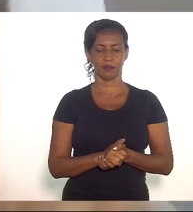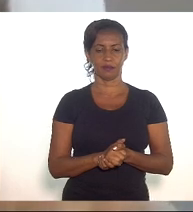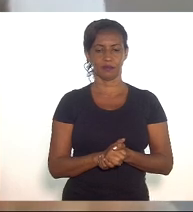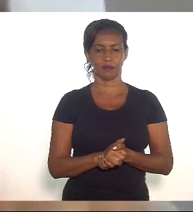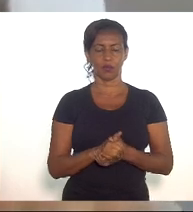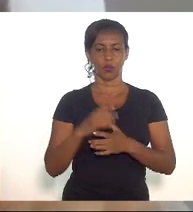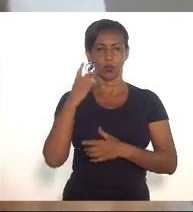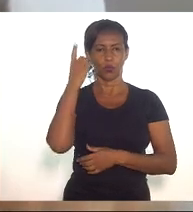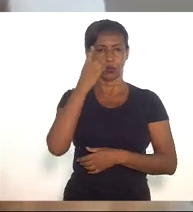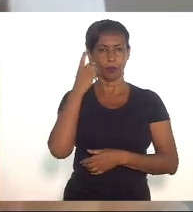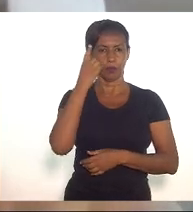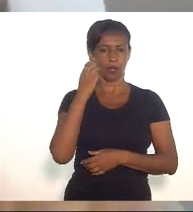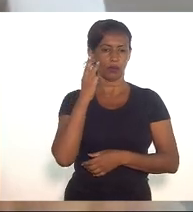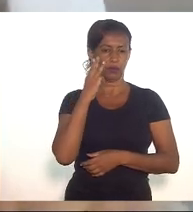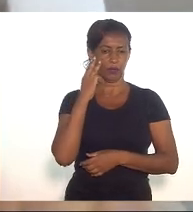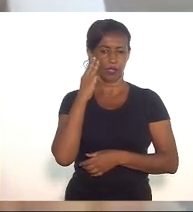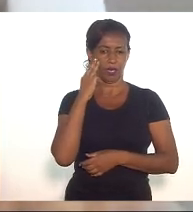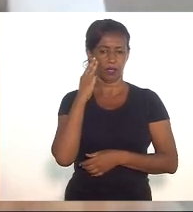do deputado Valdeck,